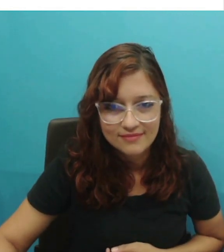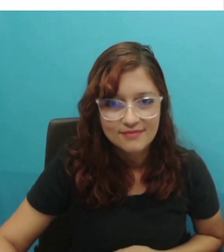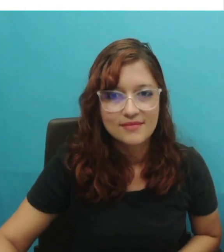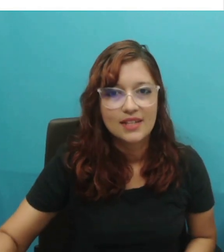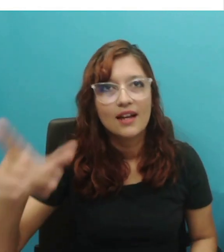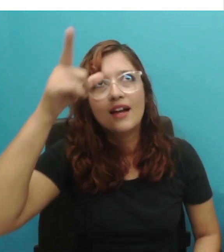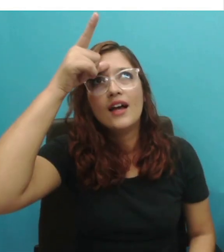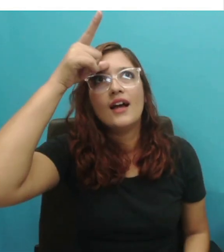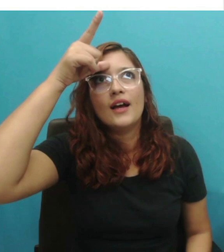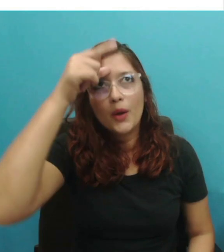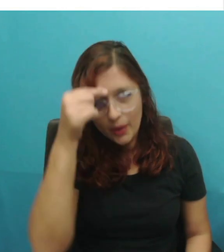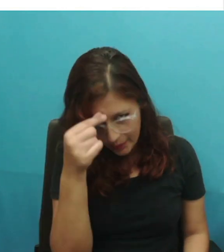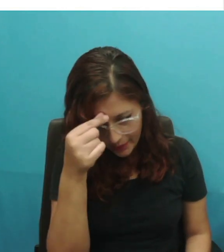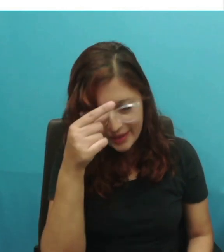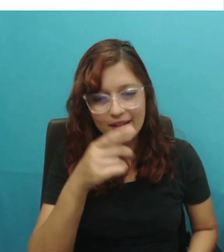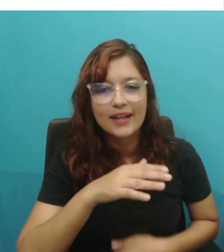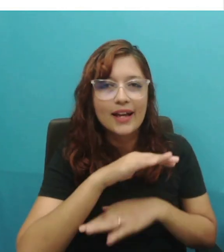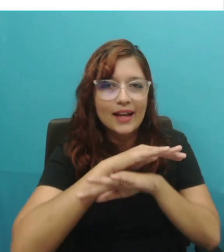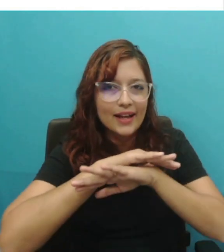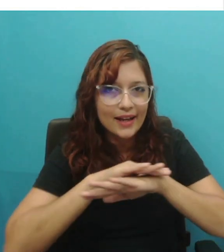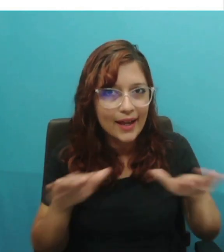Certo?